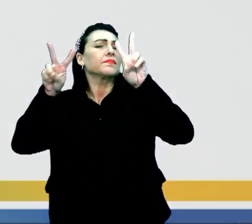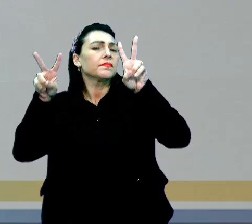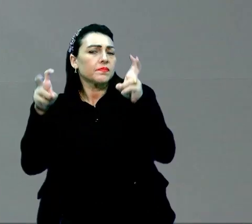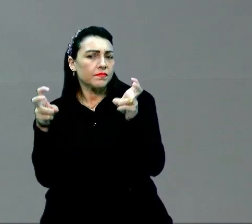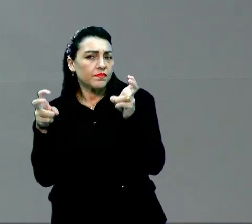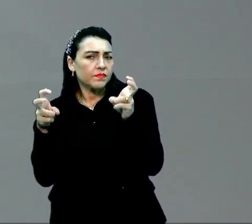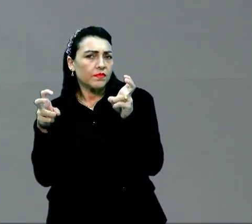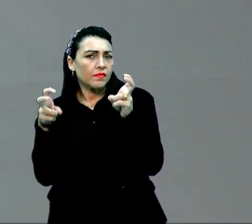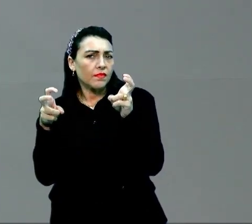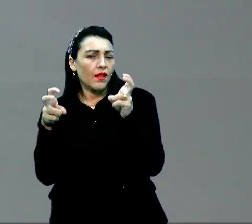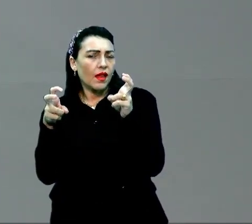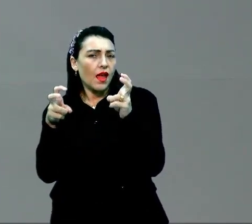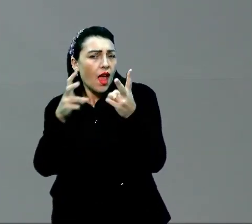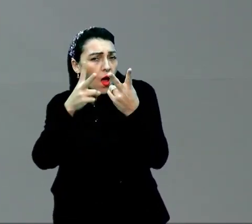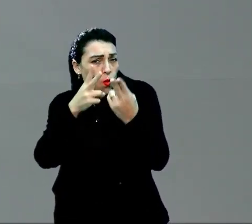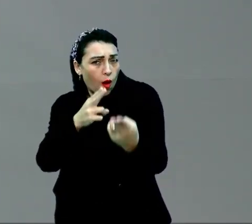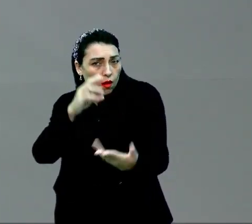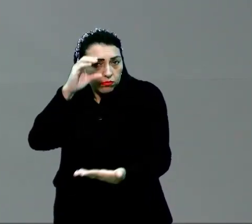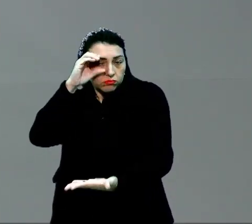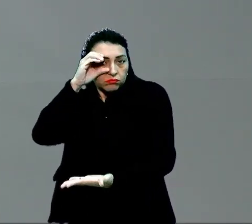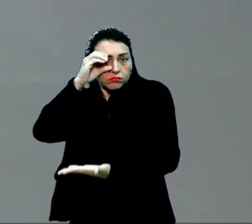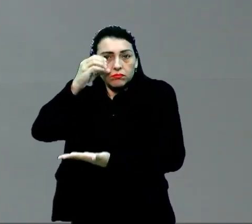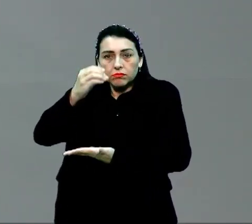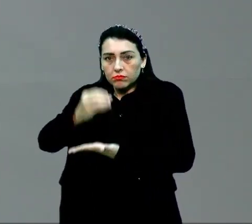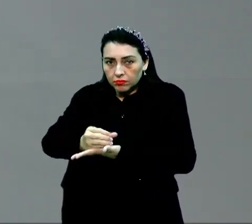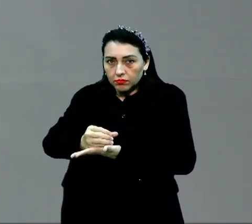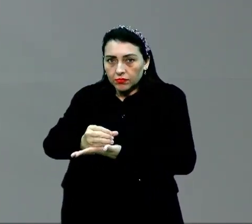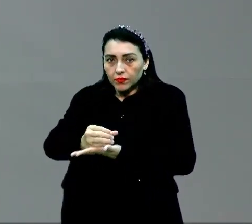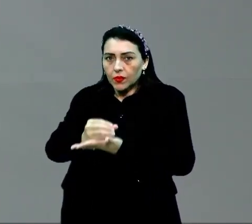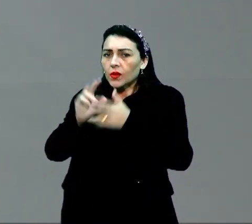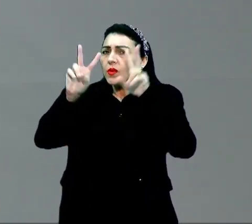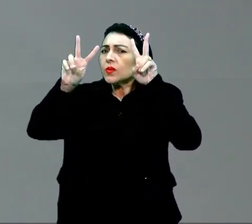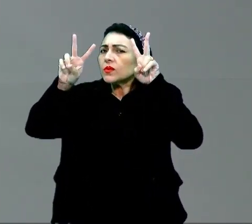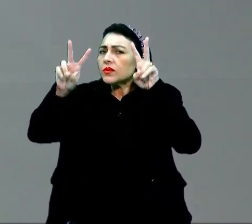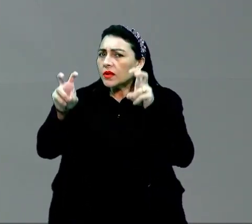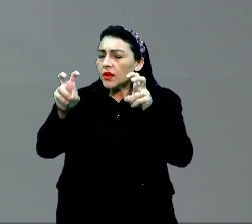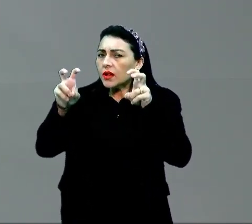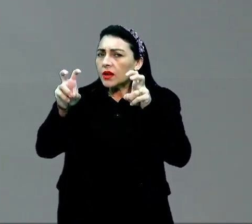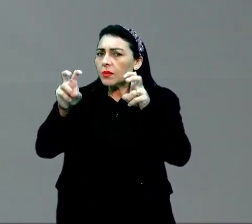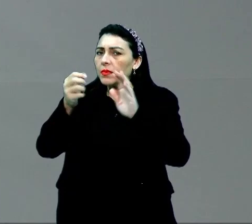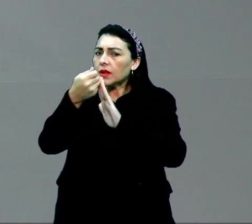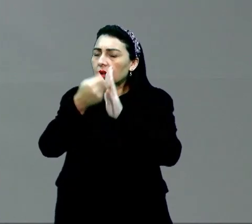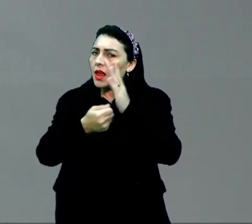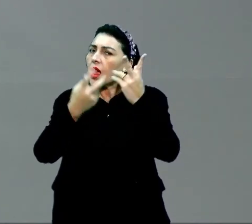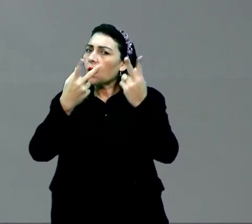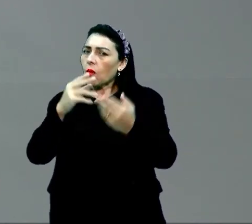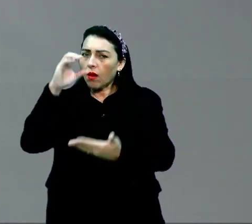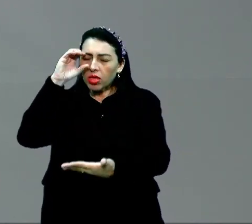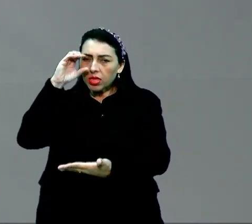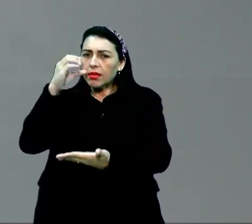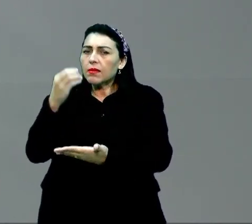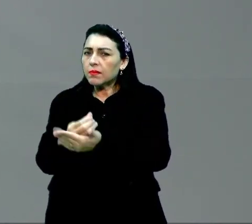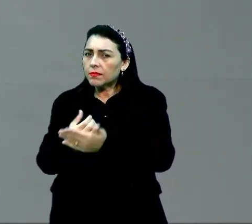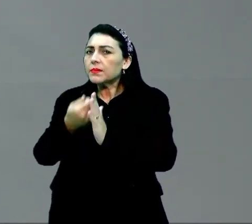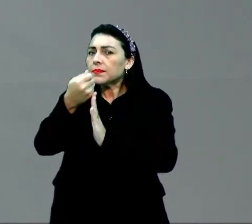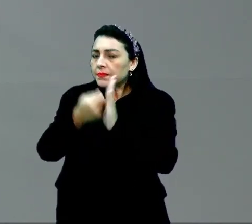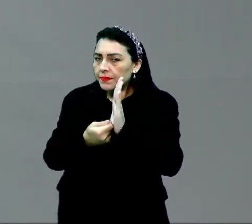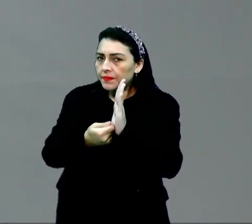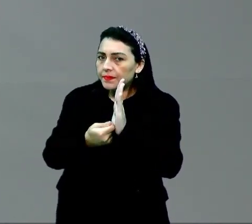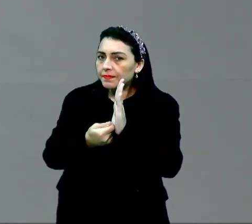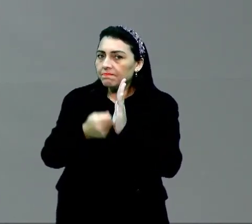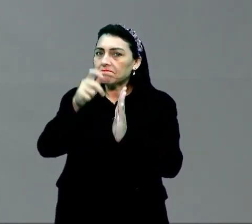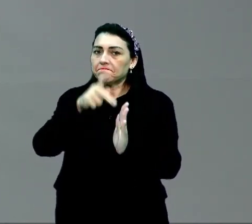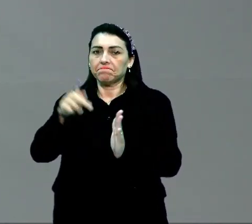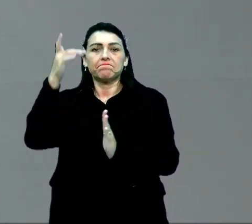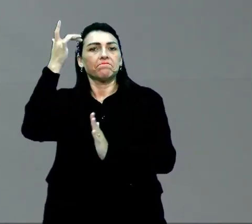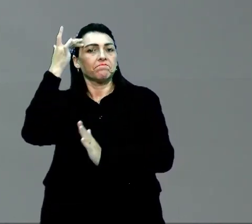Tema é a mesma coisa que tese? Será que o tema da redação é a mesma coisa que a tese da redação? Ai, professora,